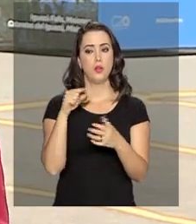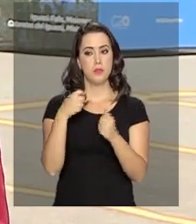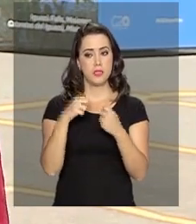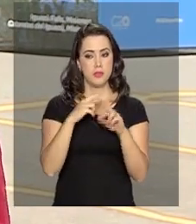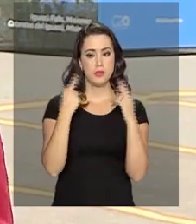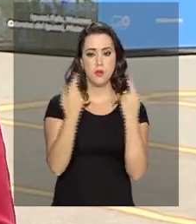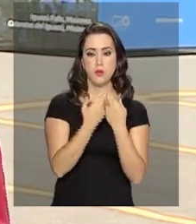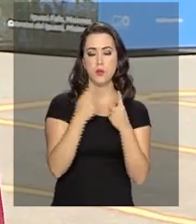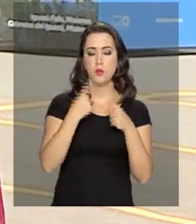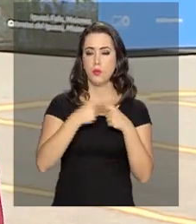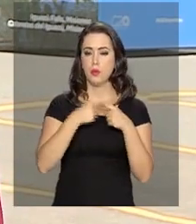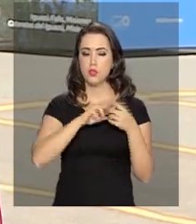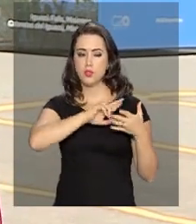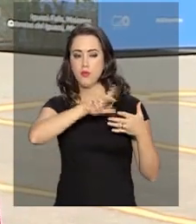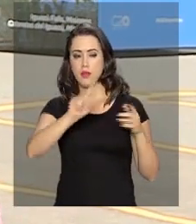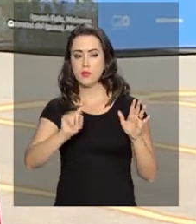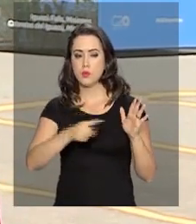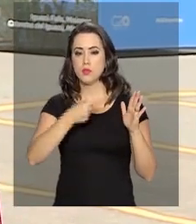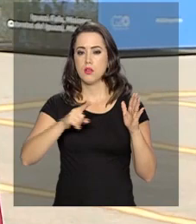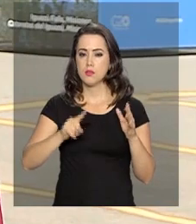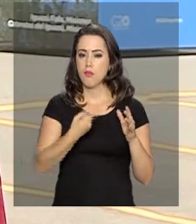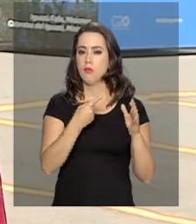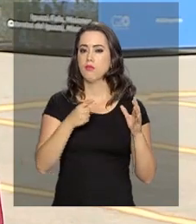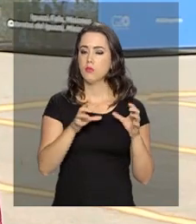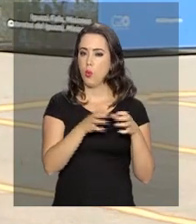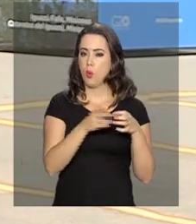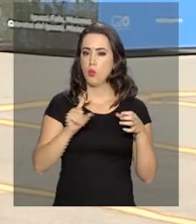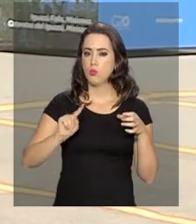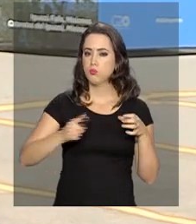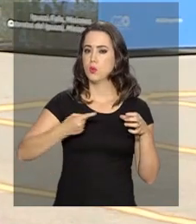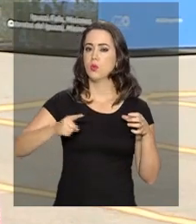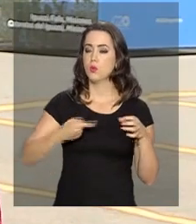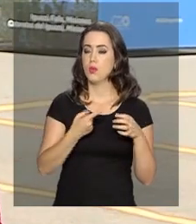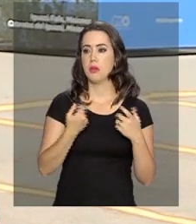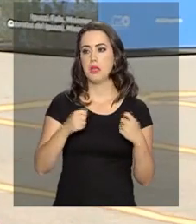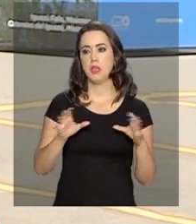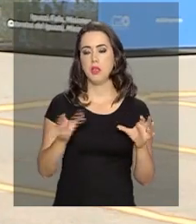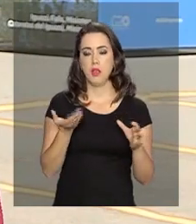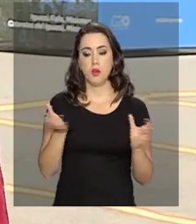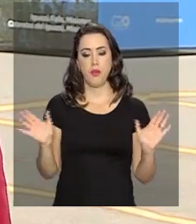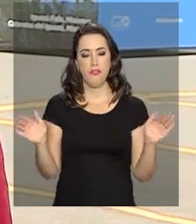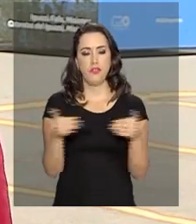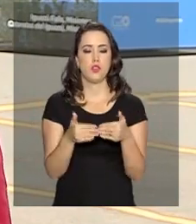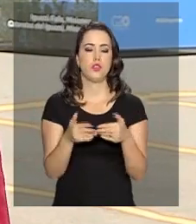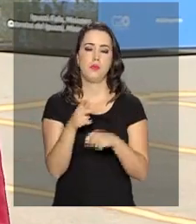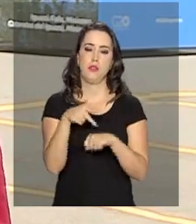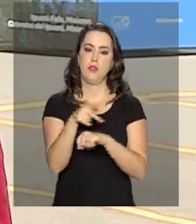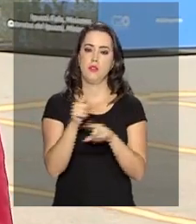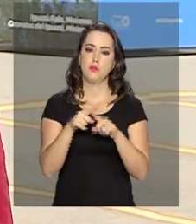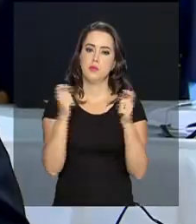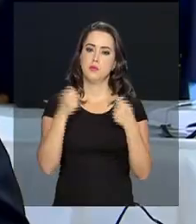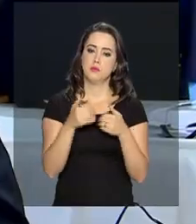o que chamou de desafios que passam por tendências ao protecionismo. Vamos ouvir.